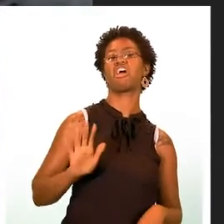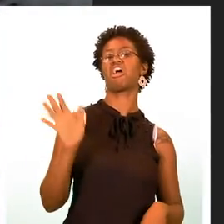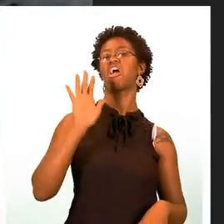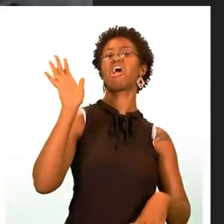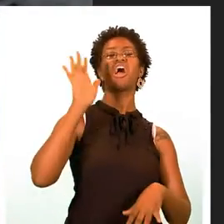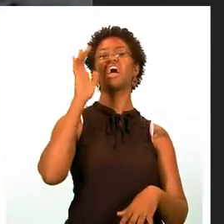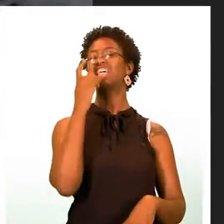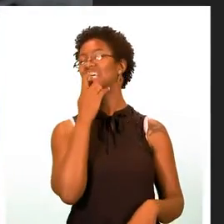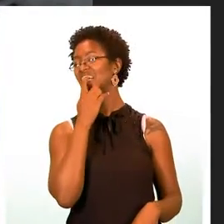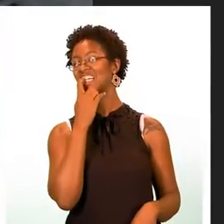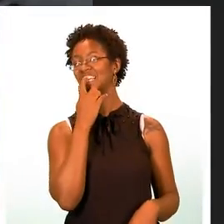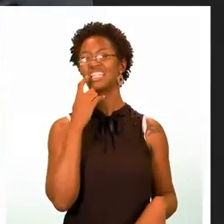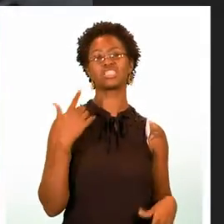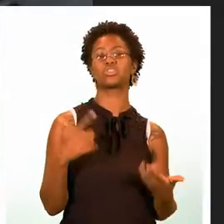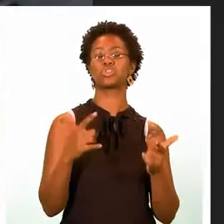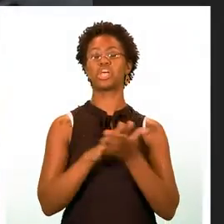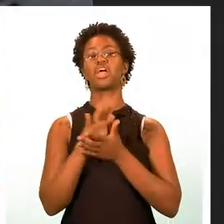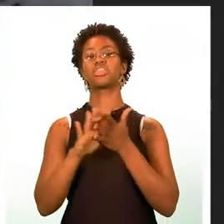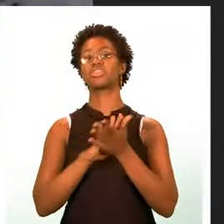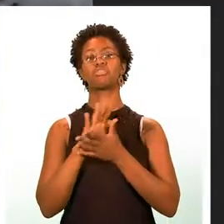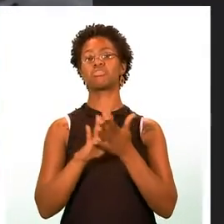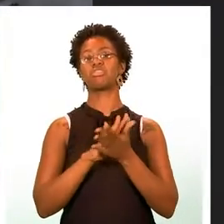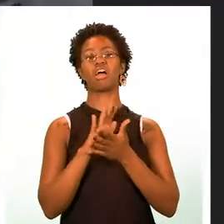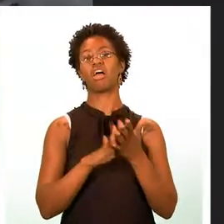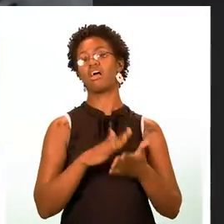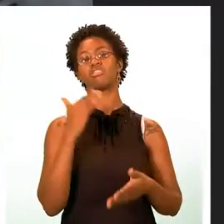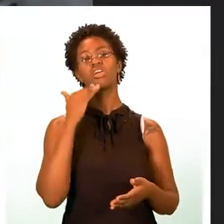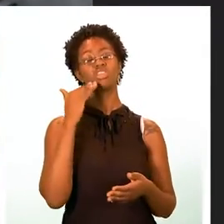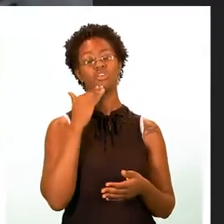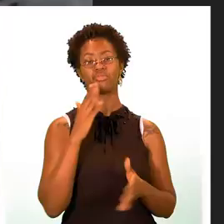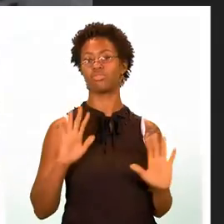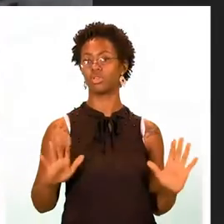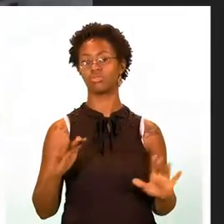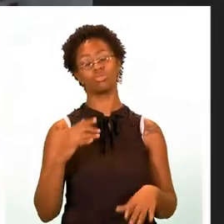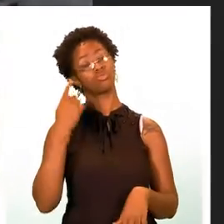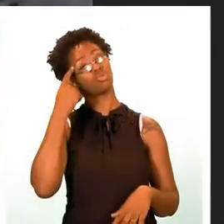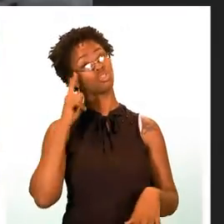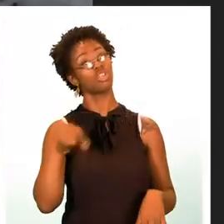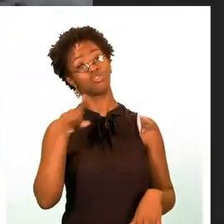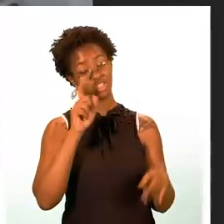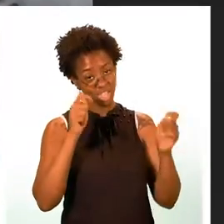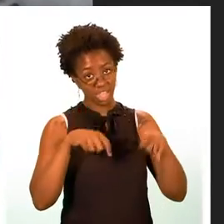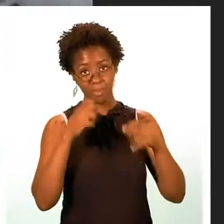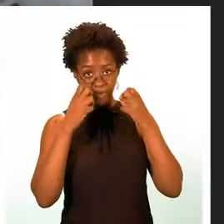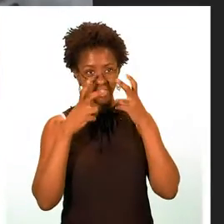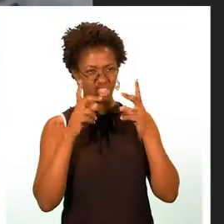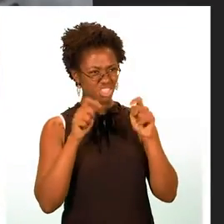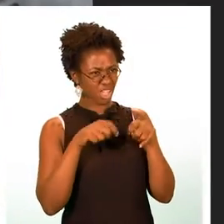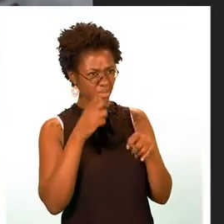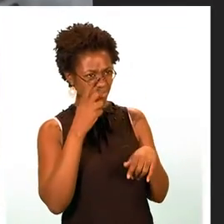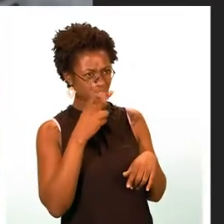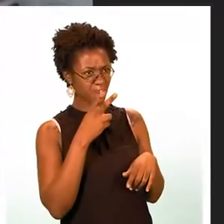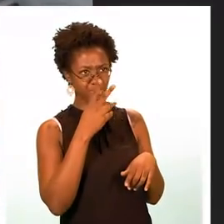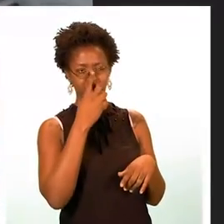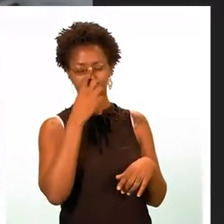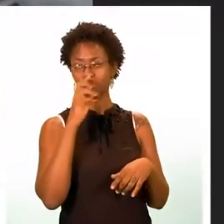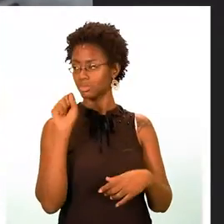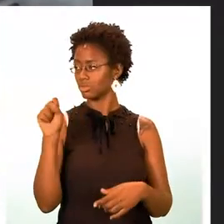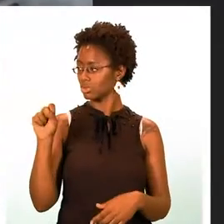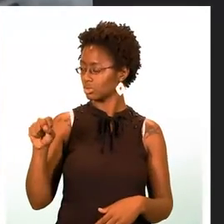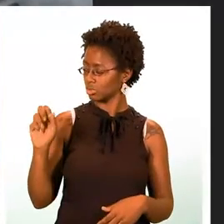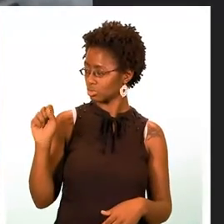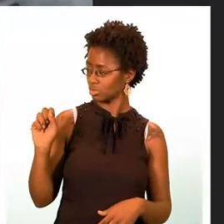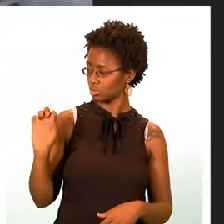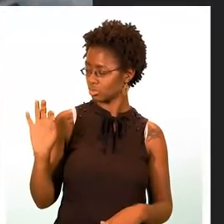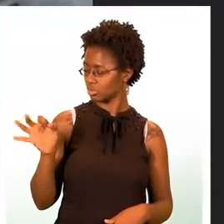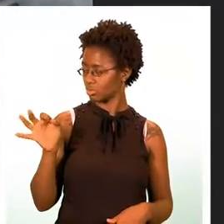super transparentes, que não tenha nenhuma imperfeição. Não sei se é possível ver. É possível ver? É